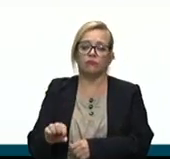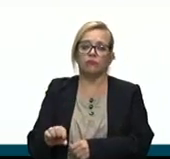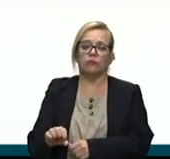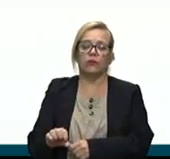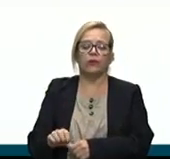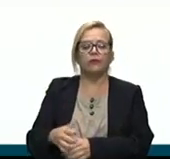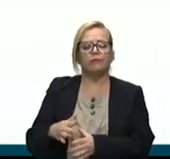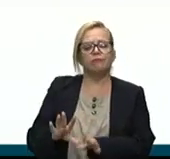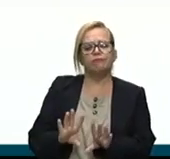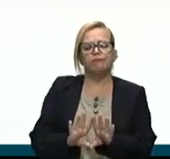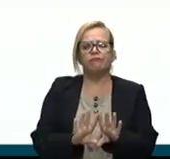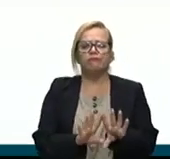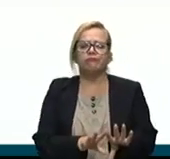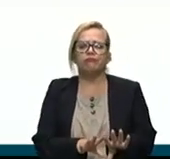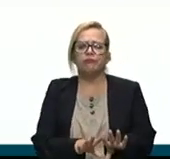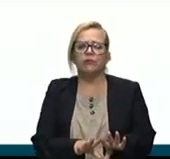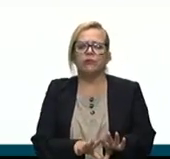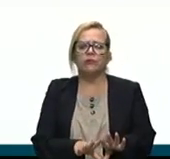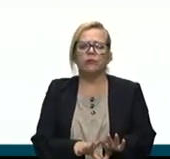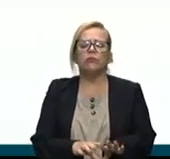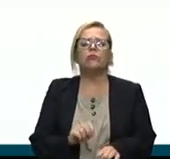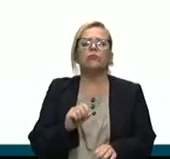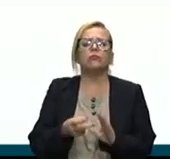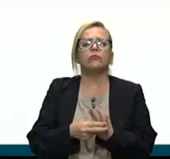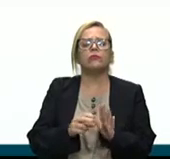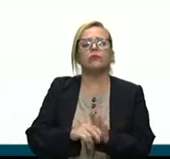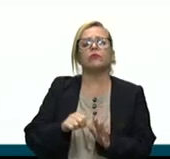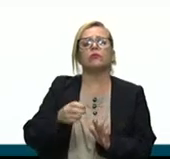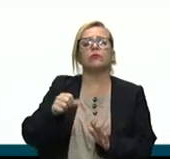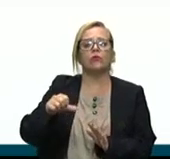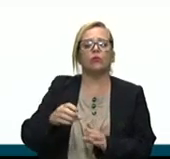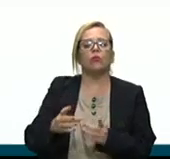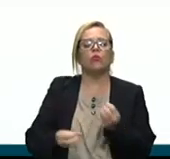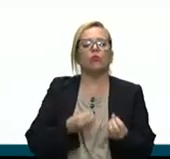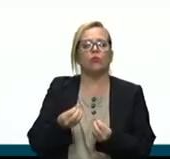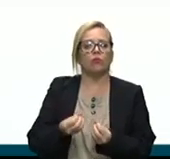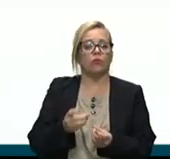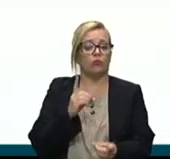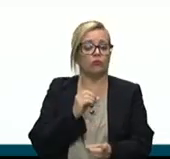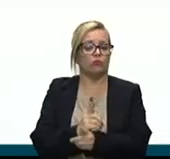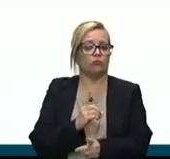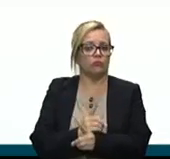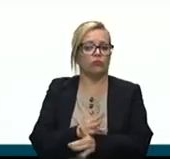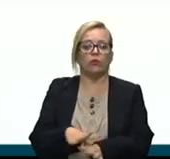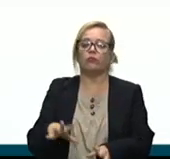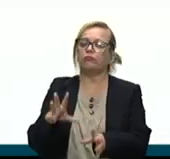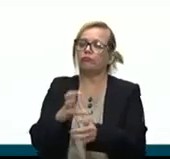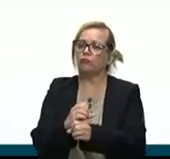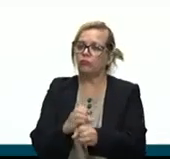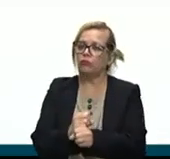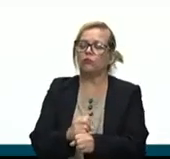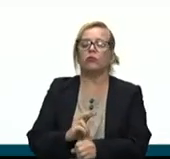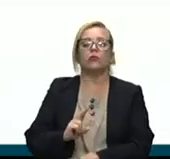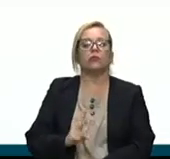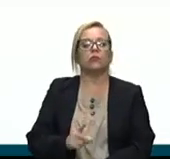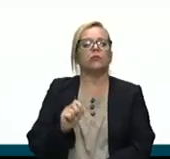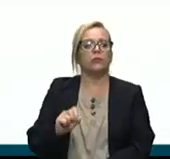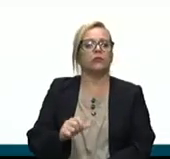ao acaso. O que são esses 19%? Como que eu descubro isso? Bom, o total é sempre